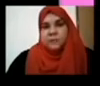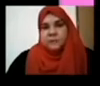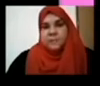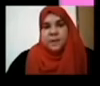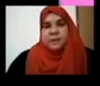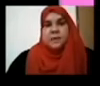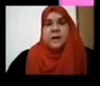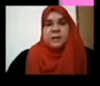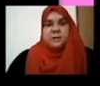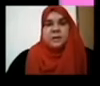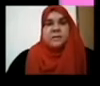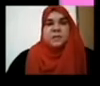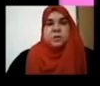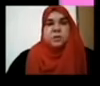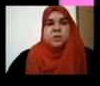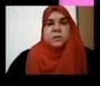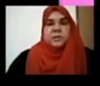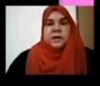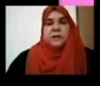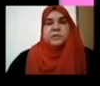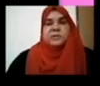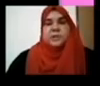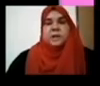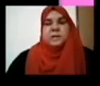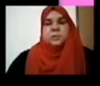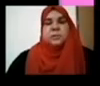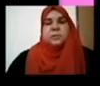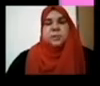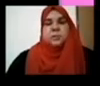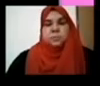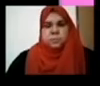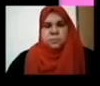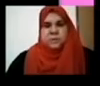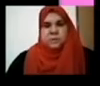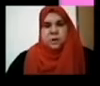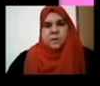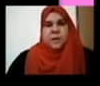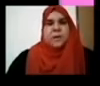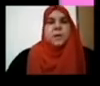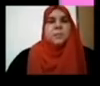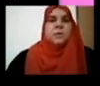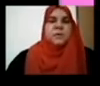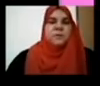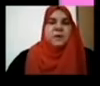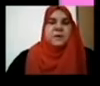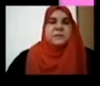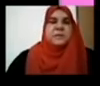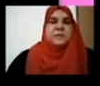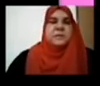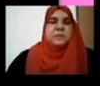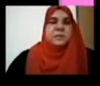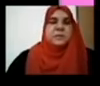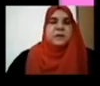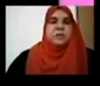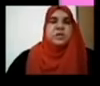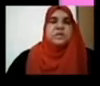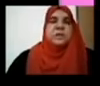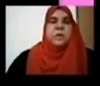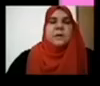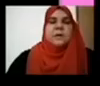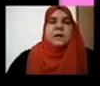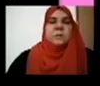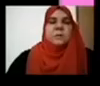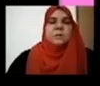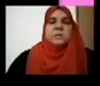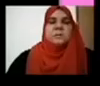a volta também. A diferença de dois quadrados sempre resulta no produto de uma soma por uma diferença. Então, se eu tenho x